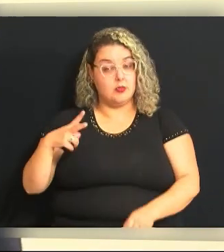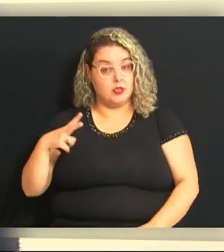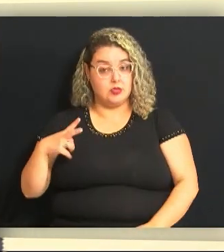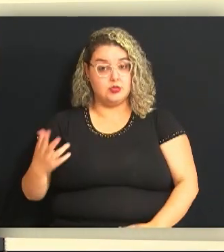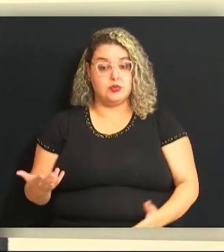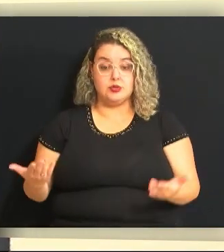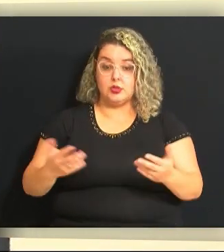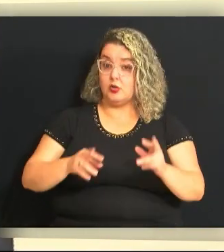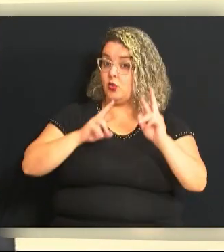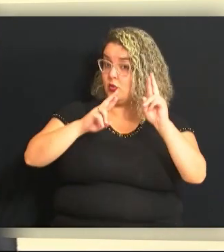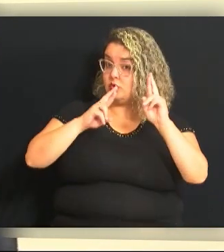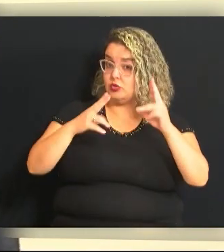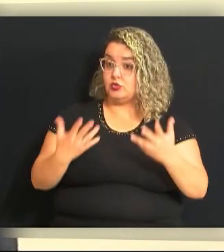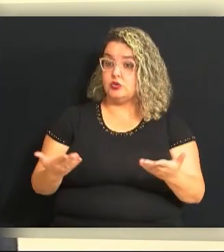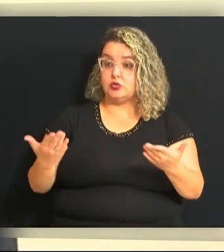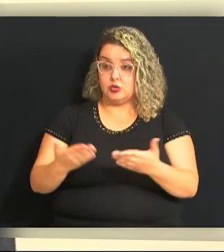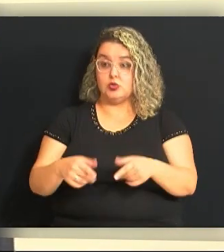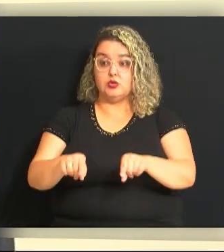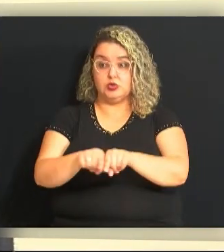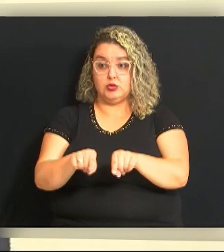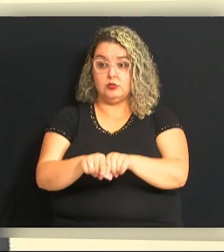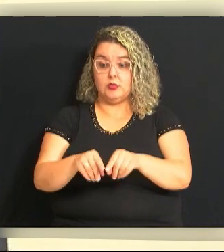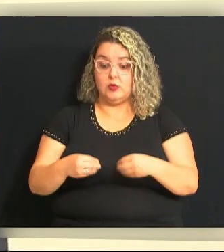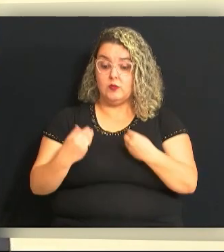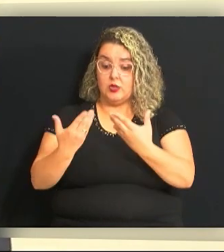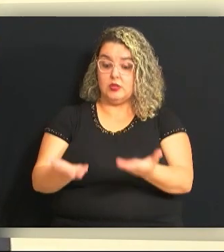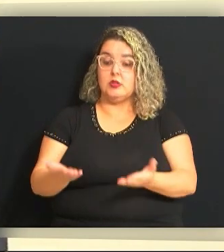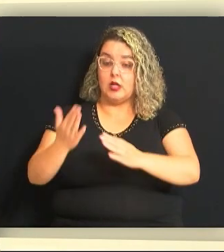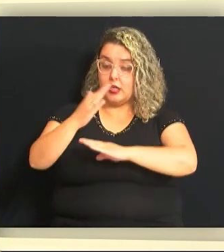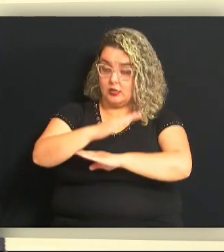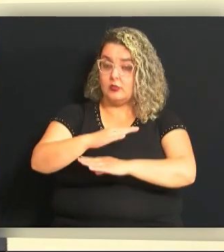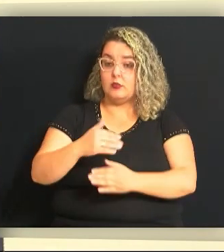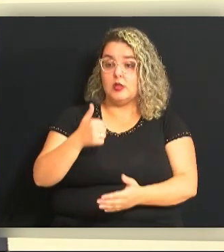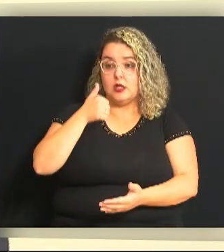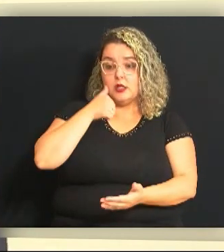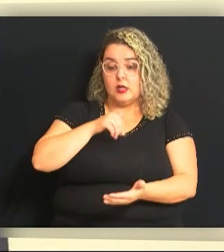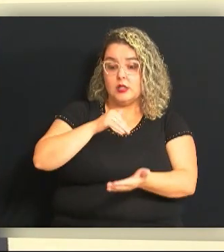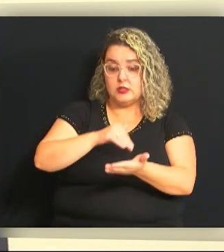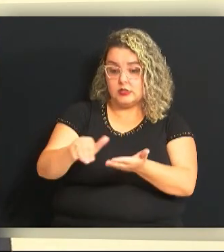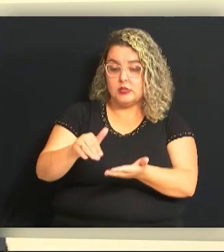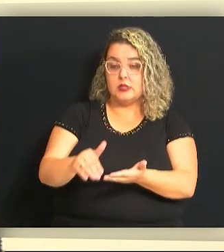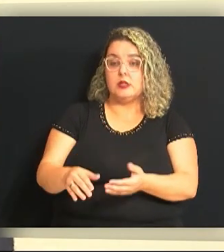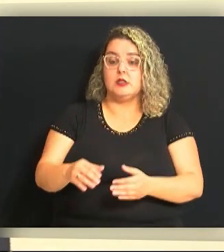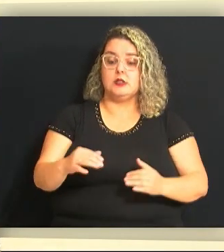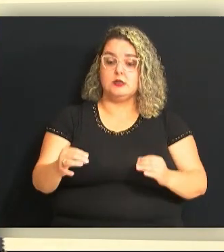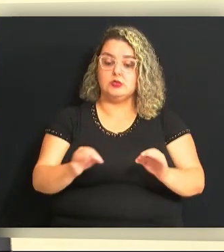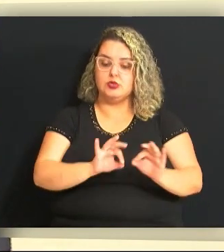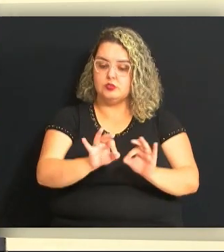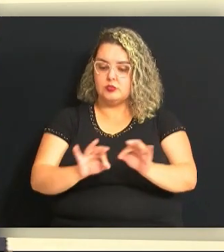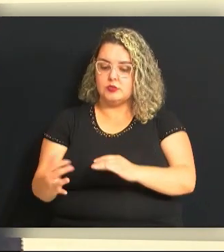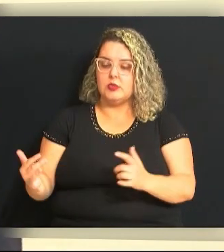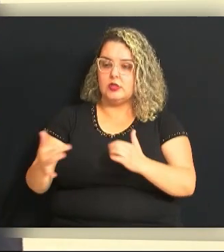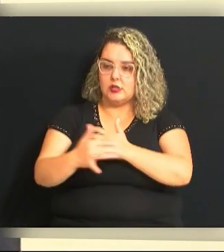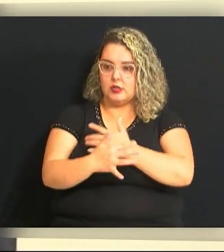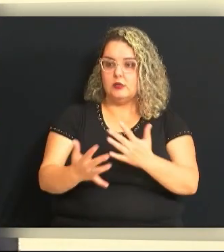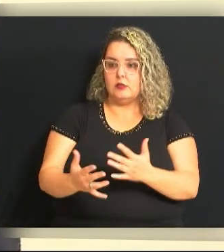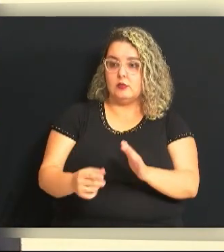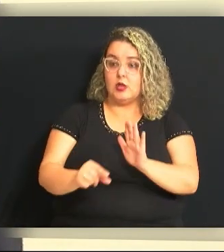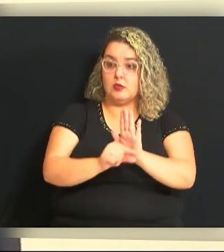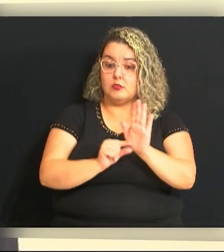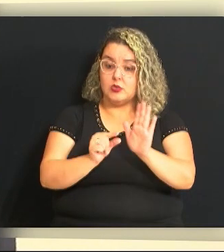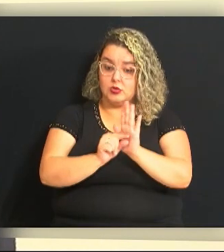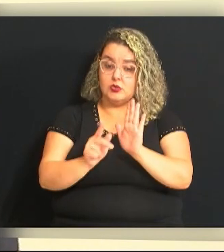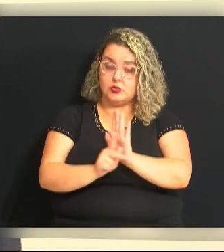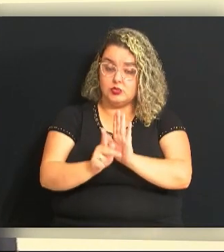e agora fica a expectativa que hoje também foi trazido aqui na casa pela Secretaria de Planejamento uma minuta de projeto para essa área